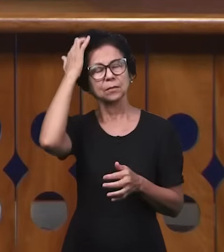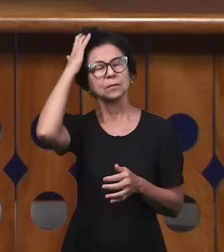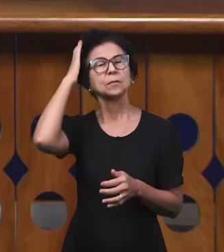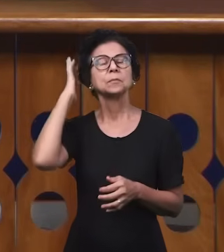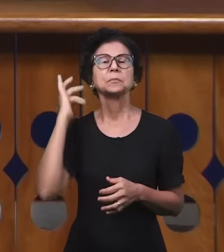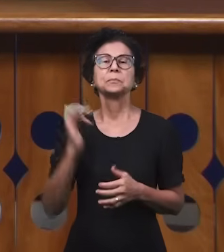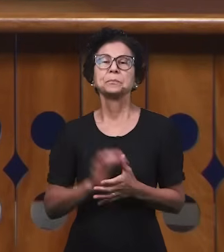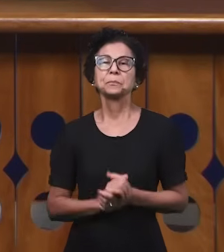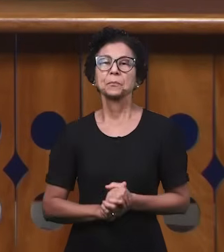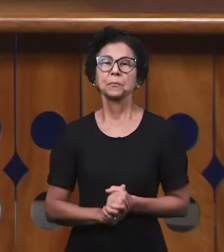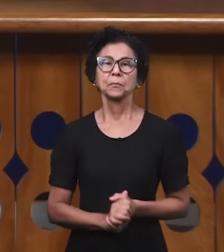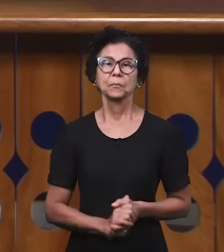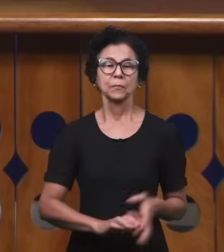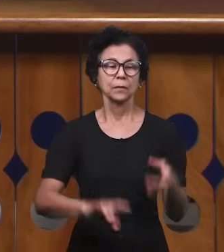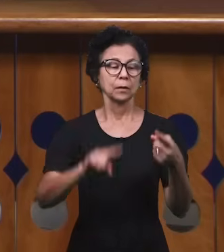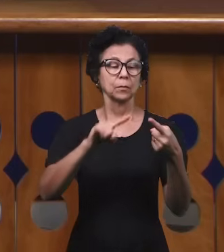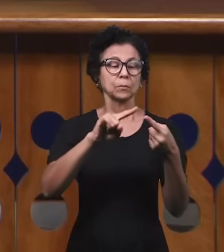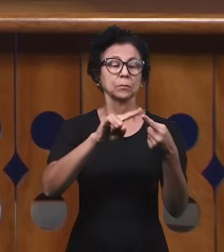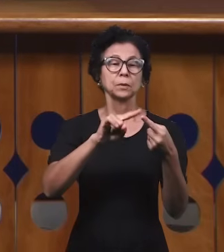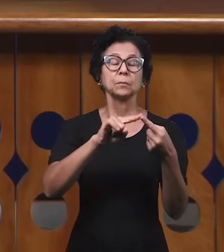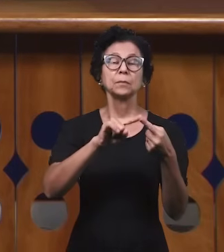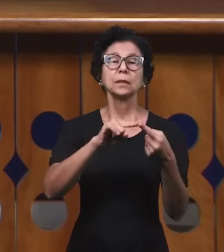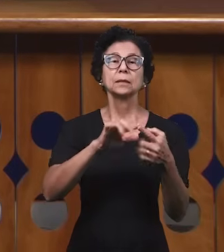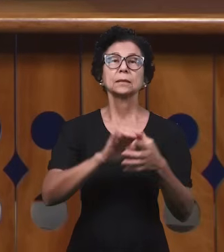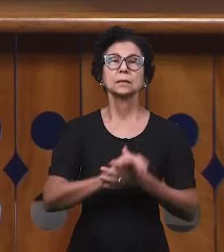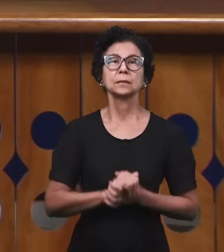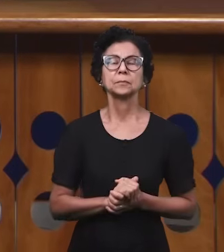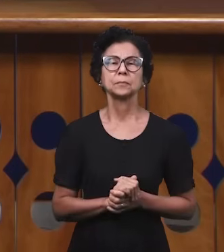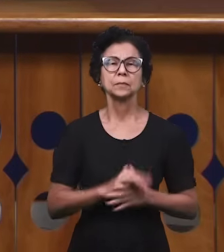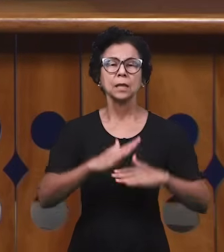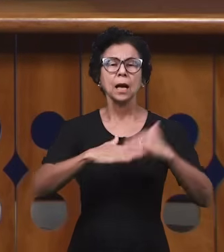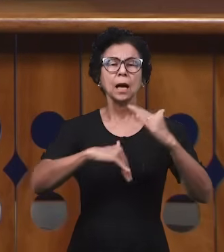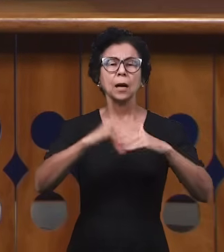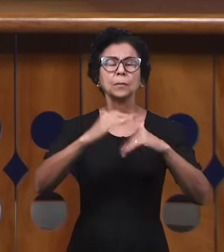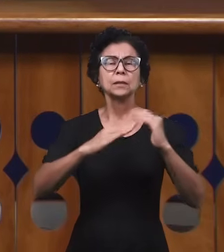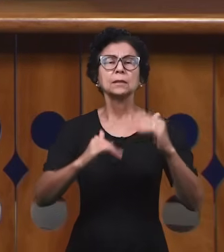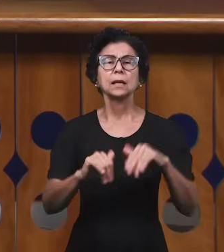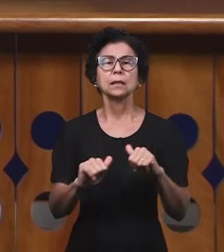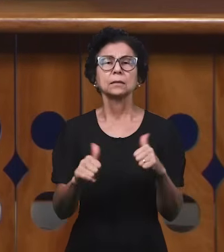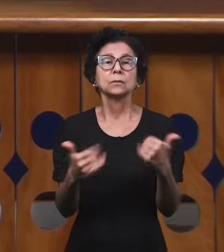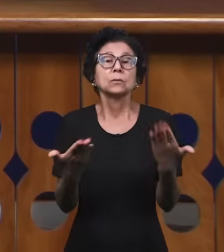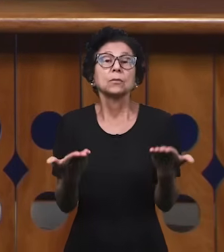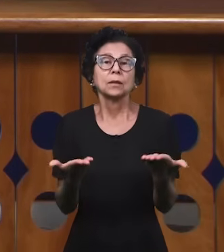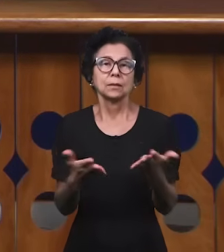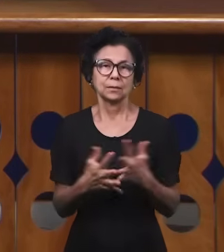Primeiro, quais são os seus principais talentos? Na apostila que foi